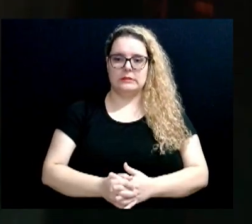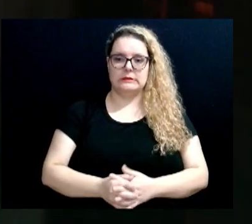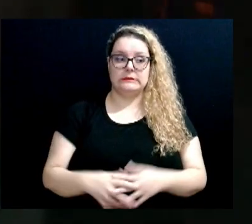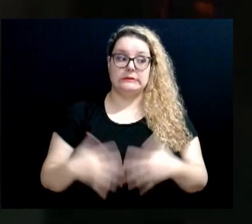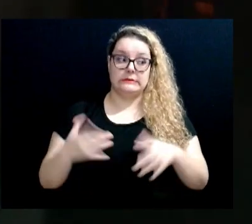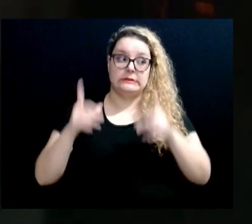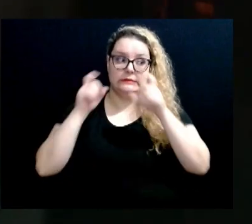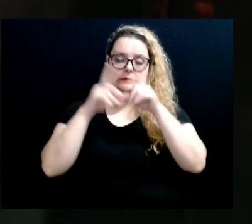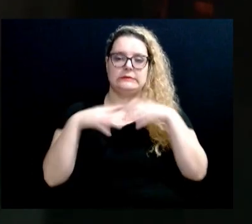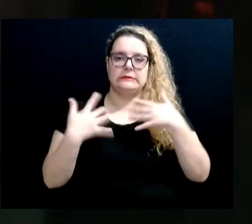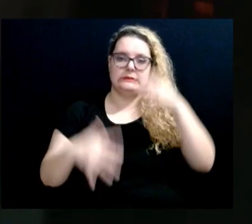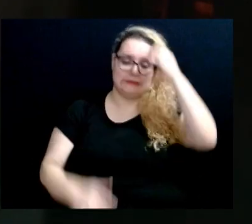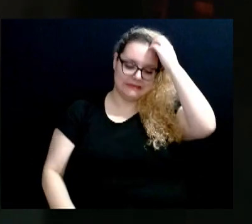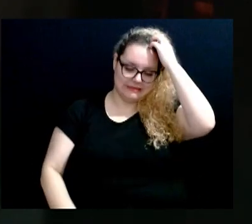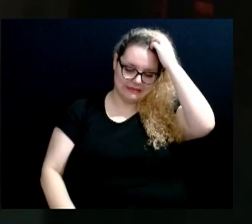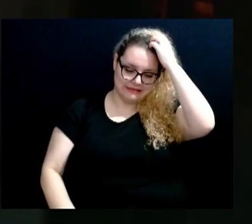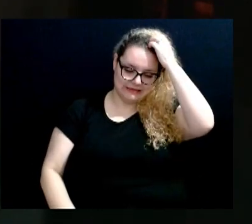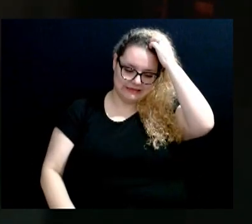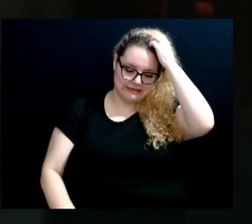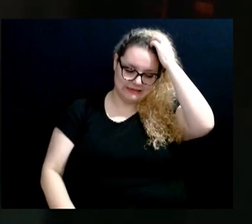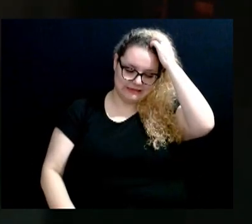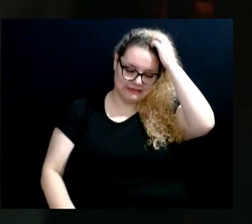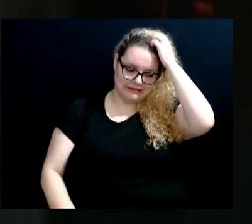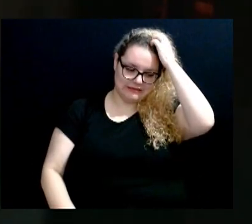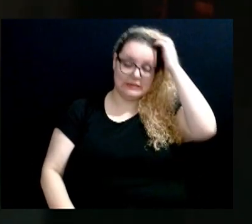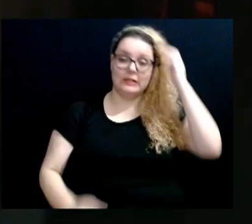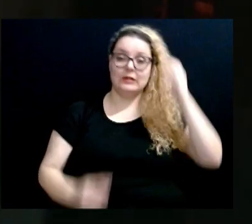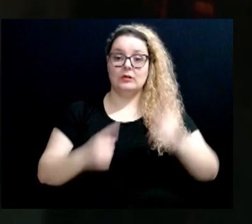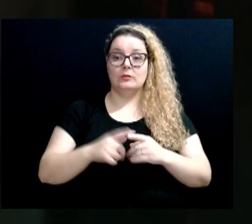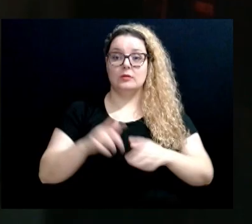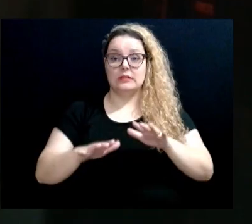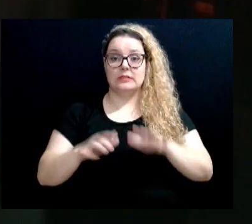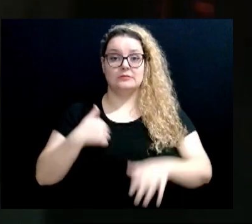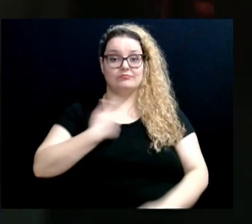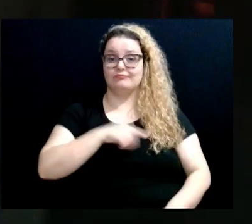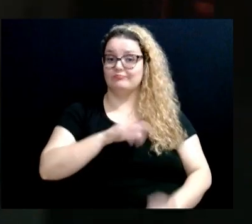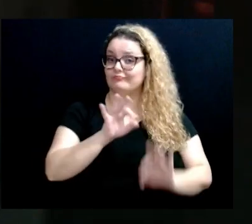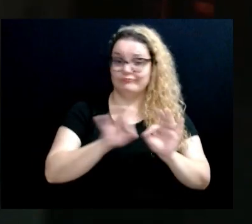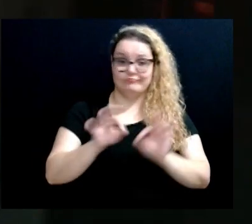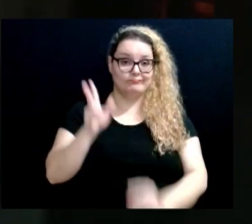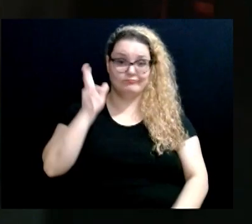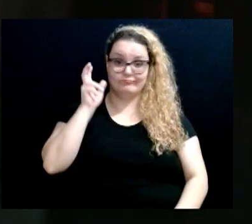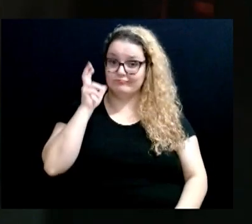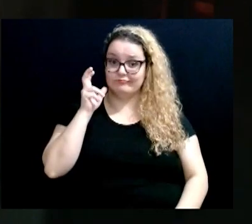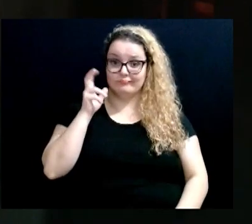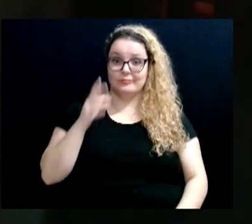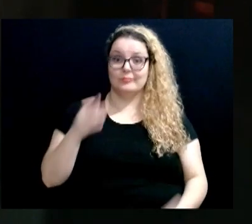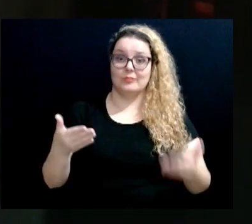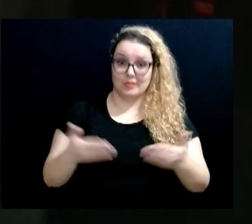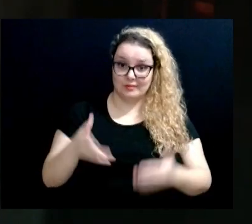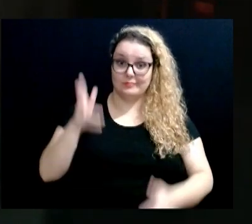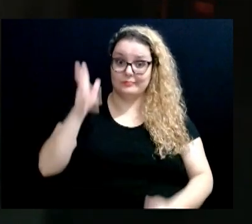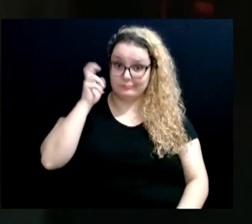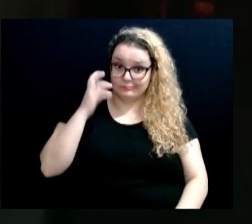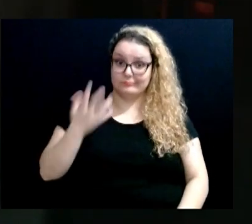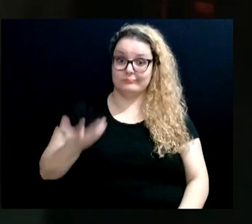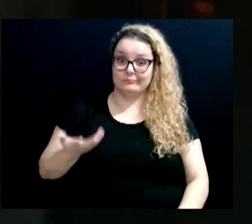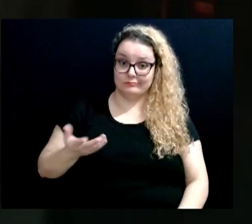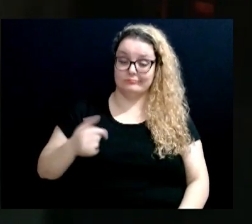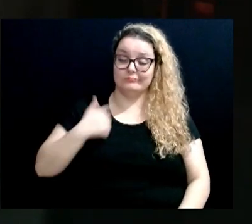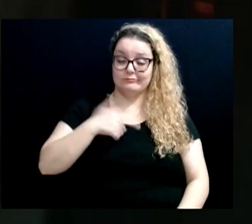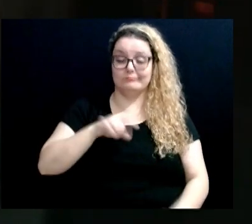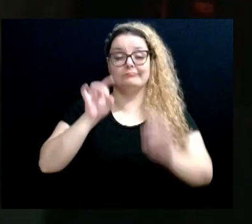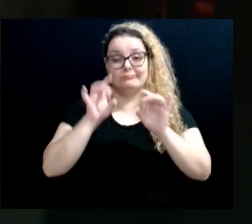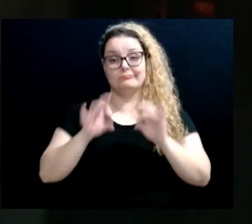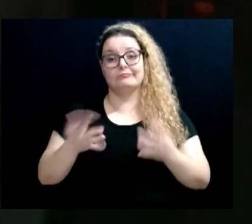delicada, porque às vezes não estamos preparados para ouvir o que estamos ouvindo agora dos nossos especialistas em